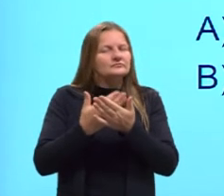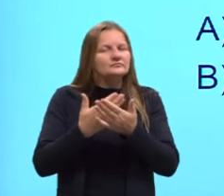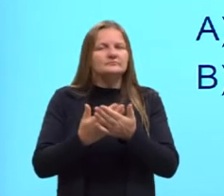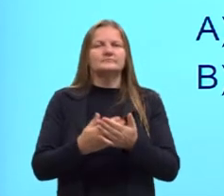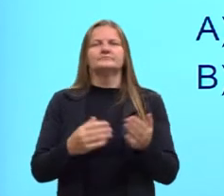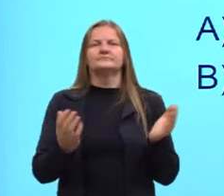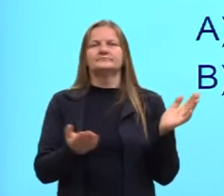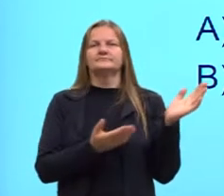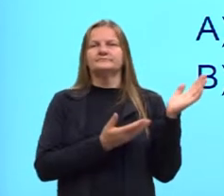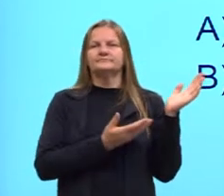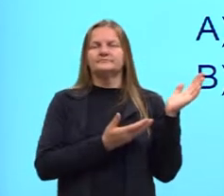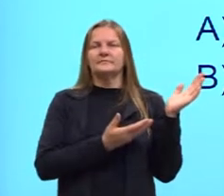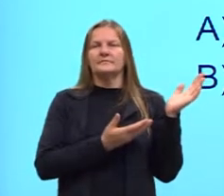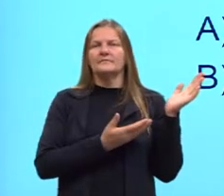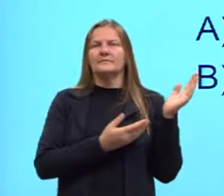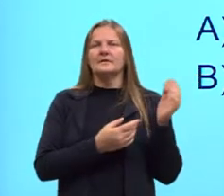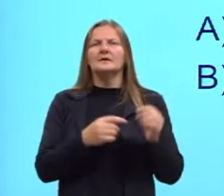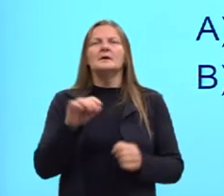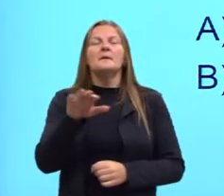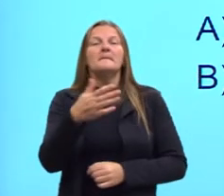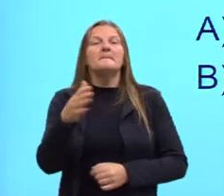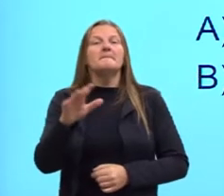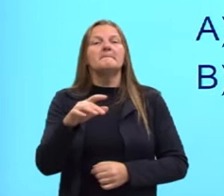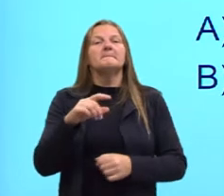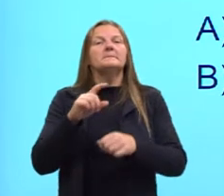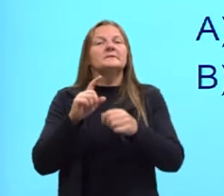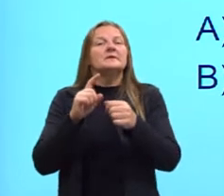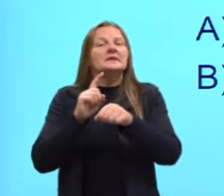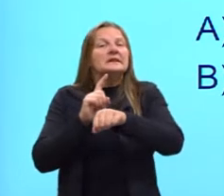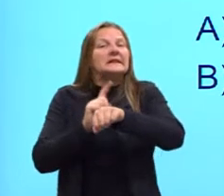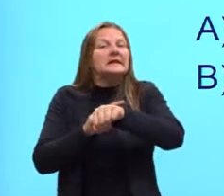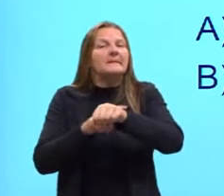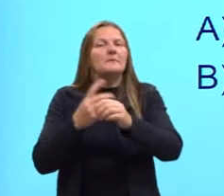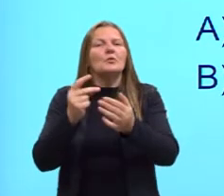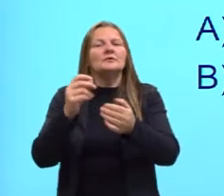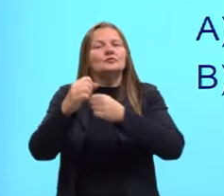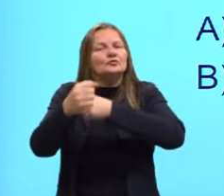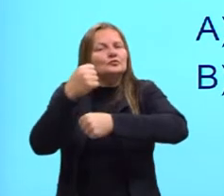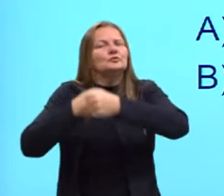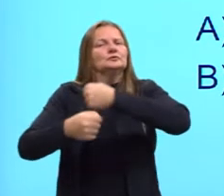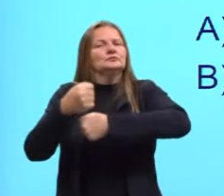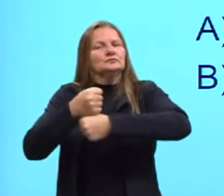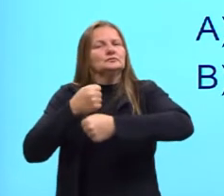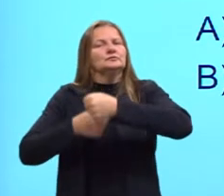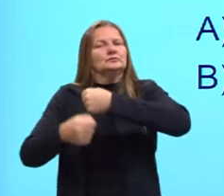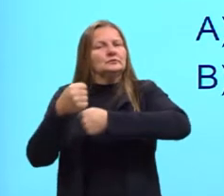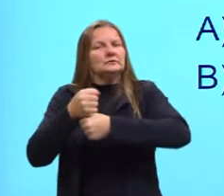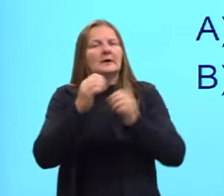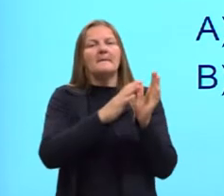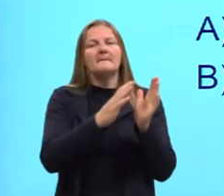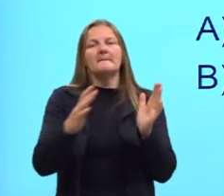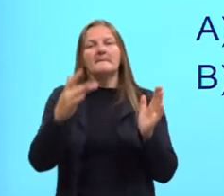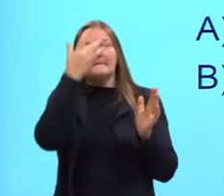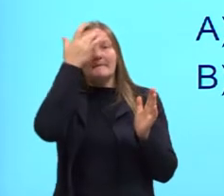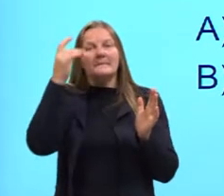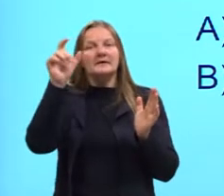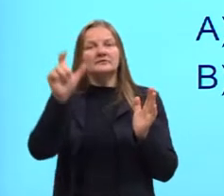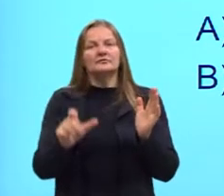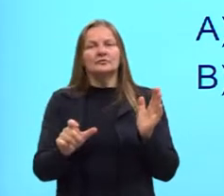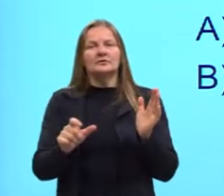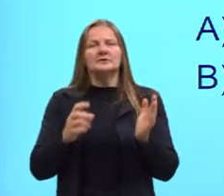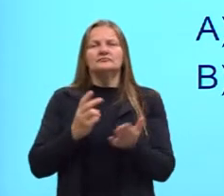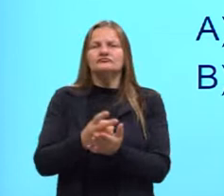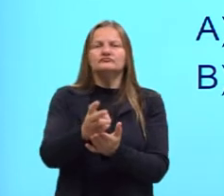quem considere que o incremento no tempo de estudo a cada período para as pessoas se